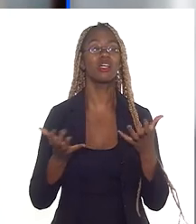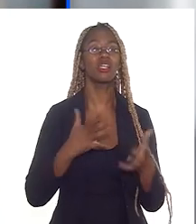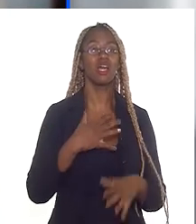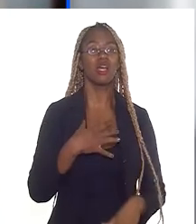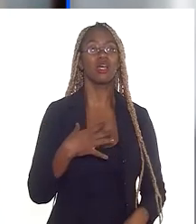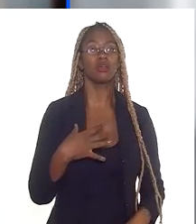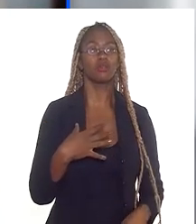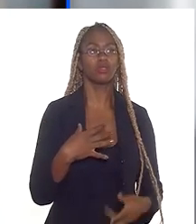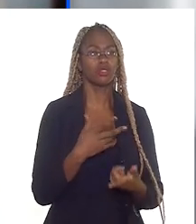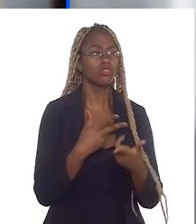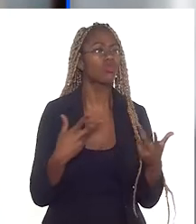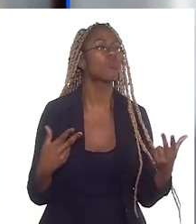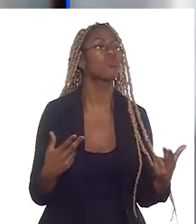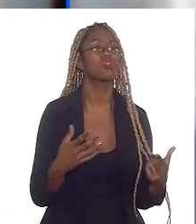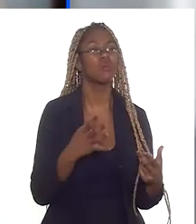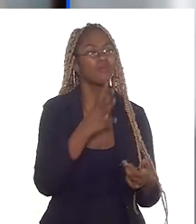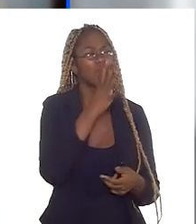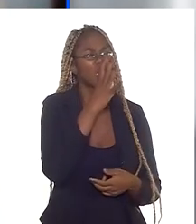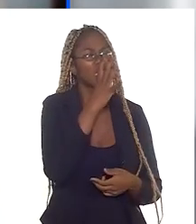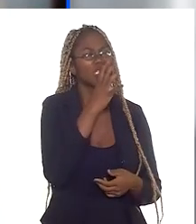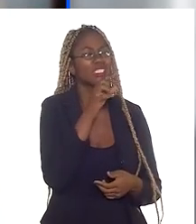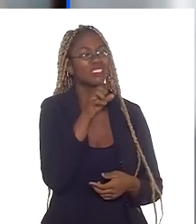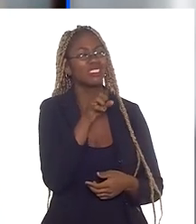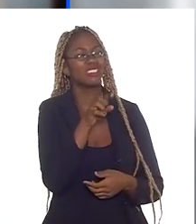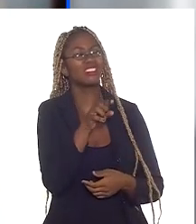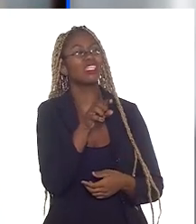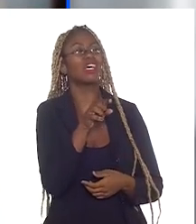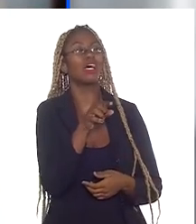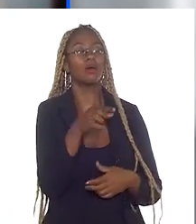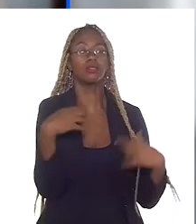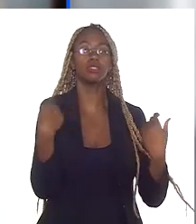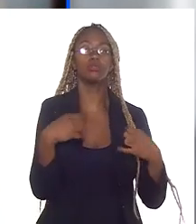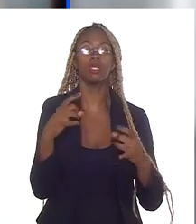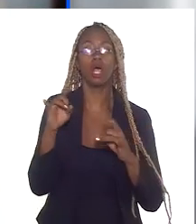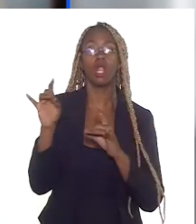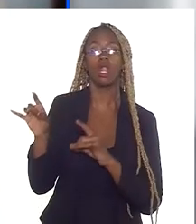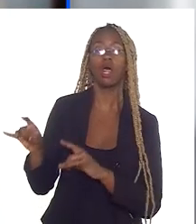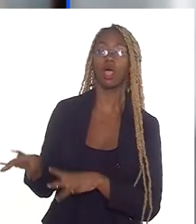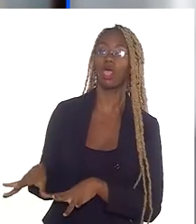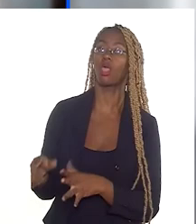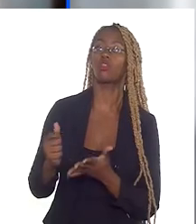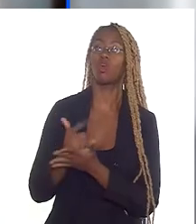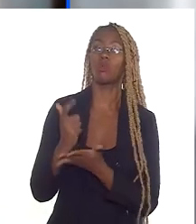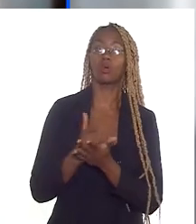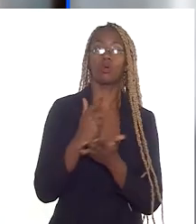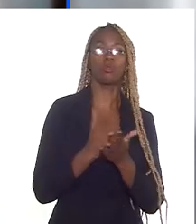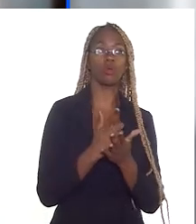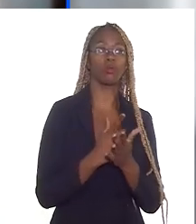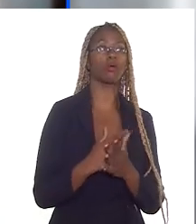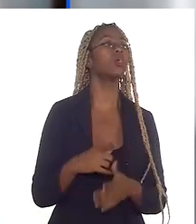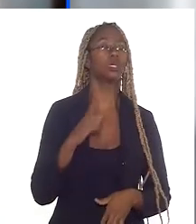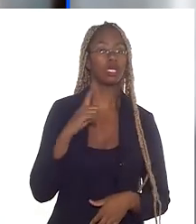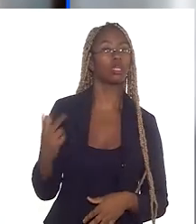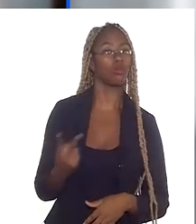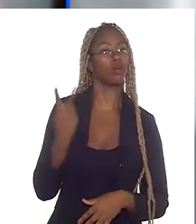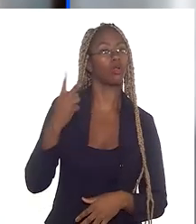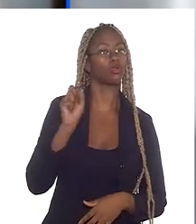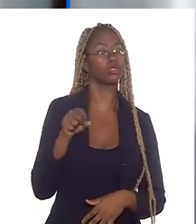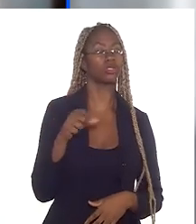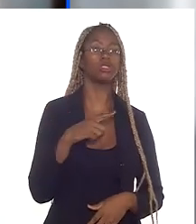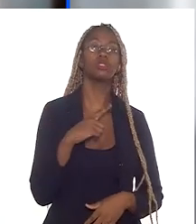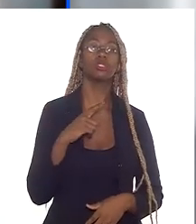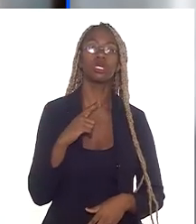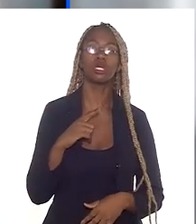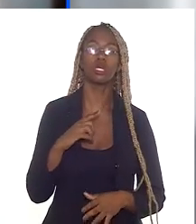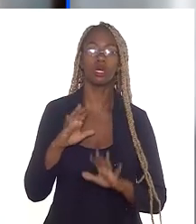por emoções de Valença positiva nas pequenas coisas do dia precisam se desprender de consumo absolutamente não estamos dizendo que o